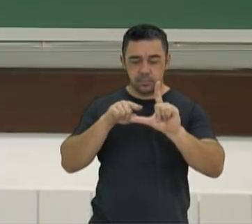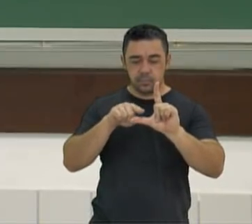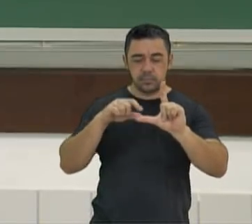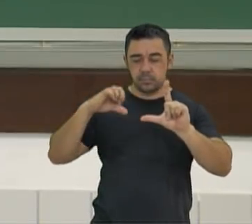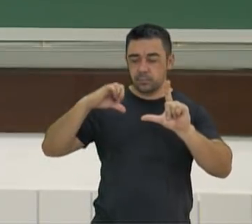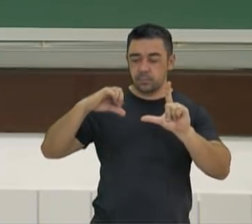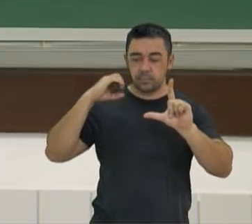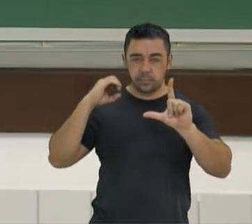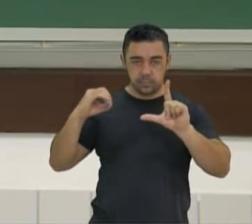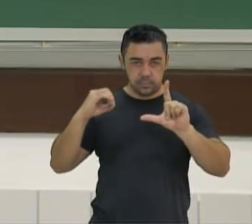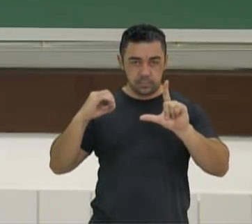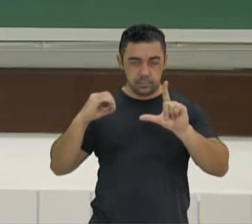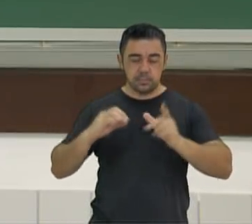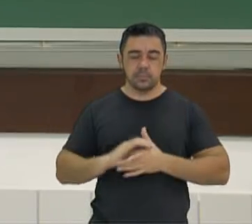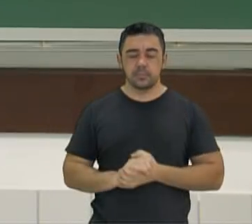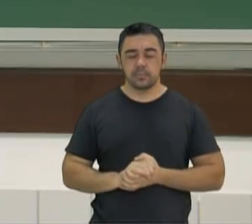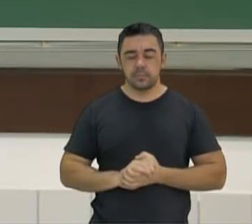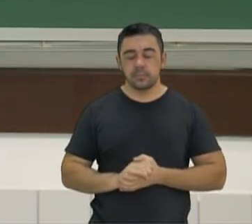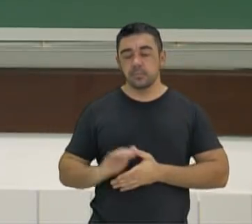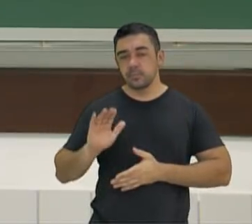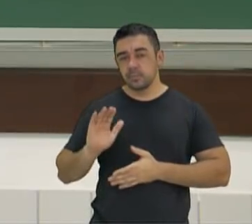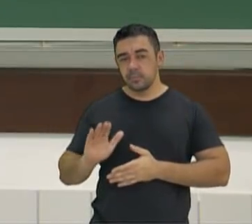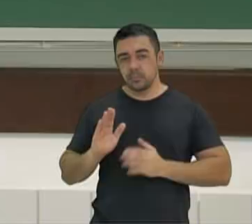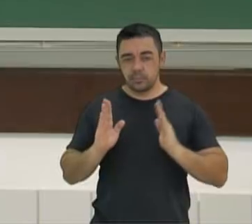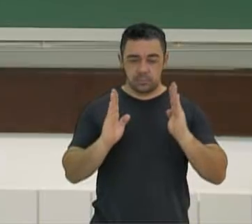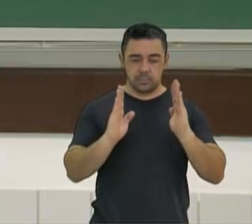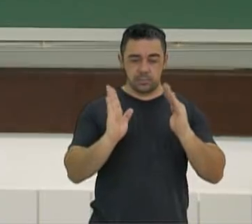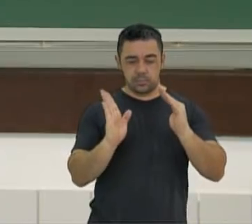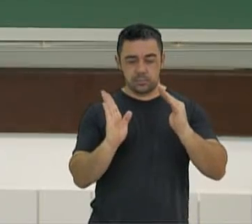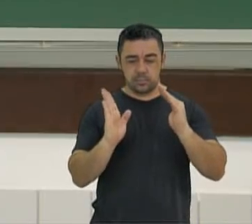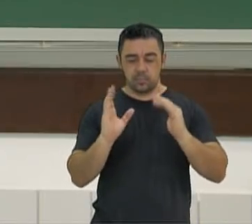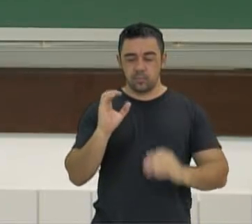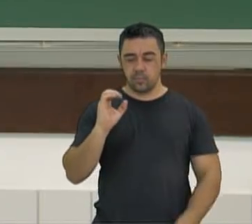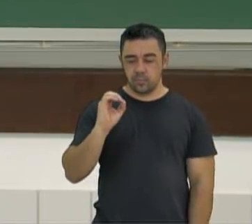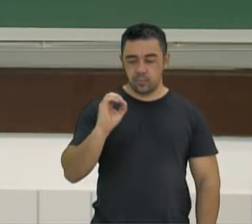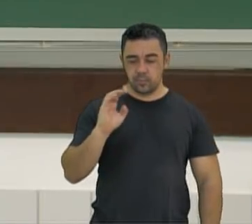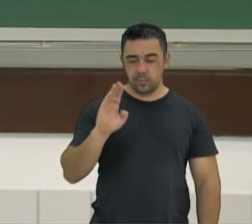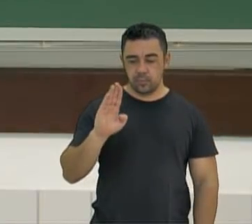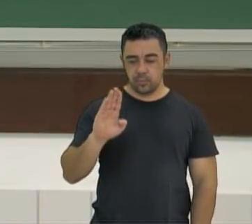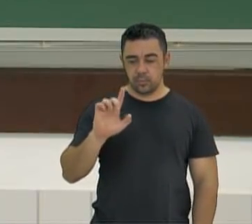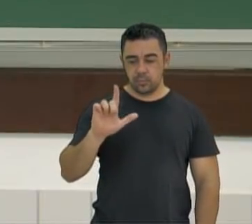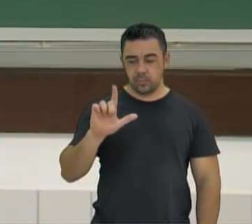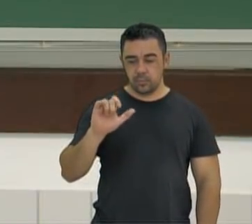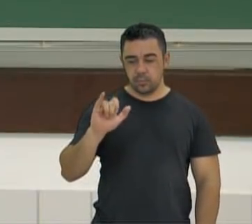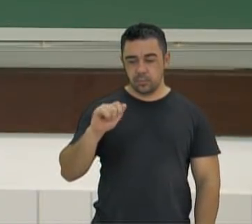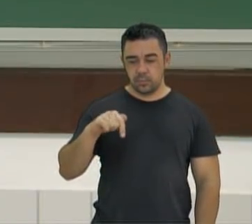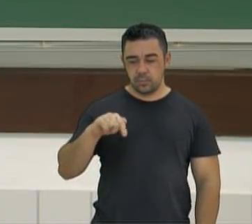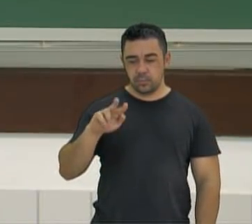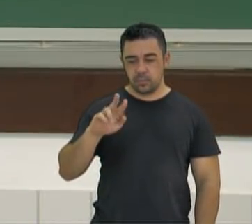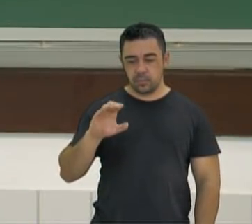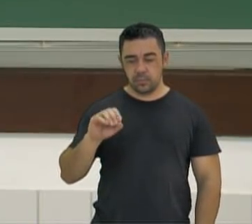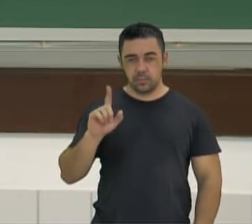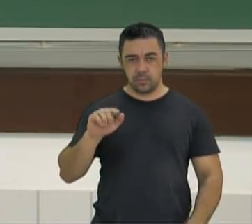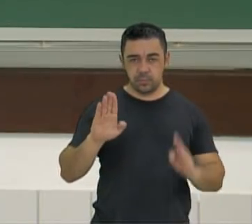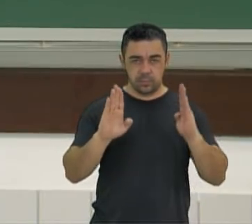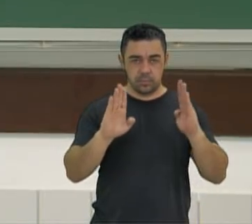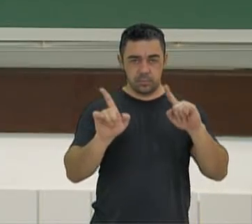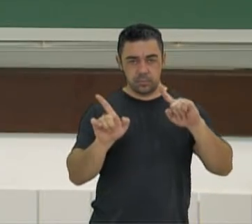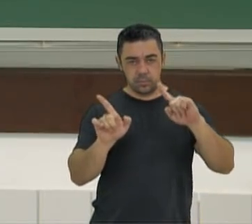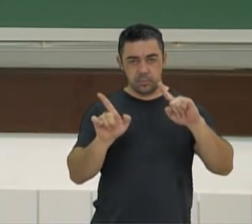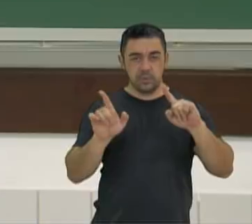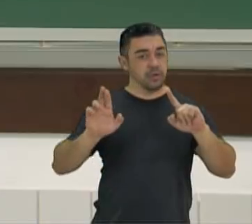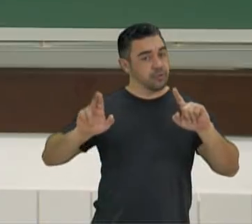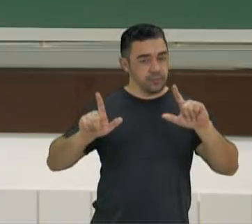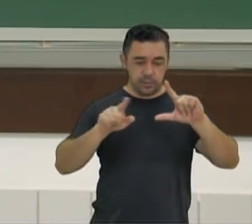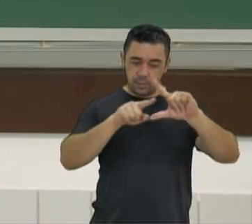o prisma oblíquo é aquele que fica deitadinho, ou seja, ele faz um ângulo diferente de